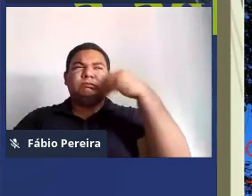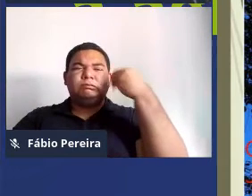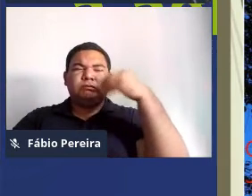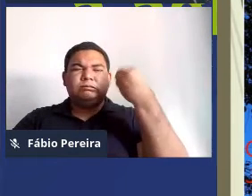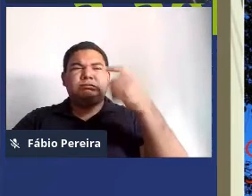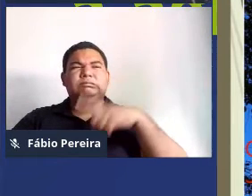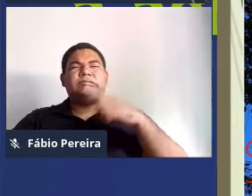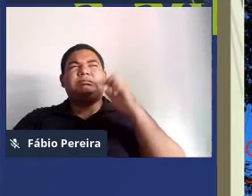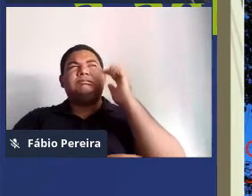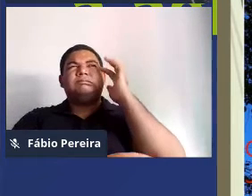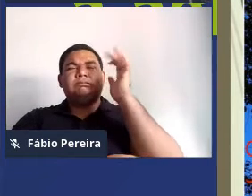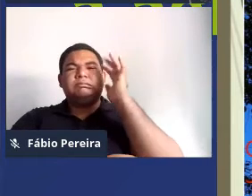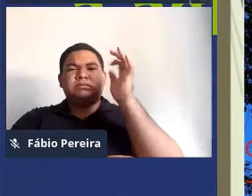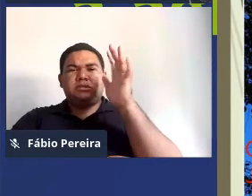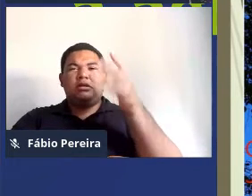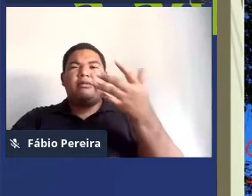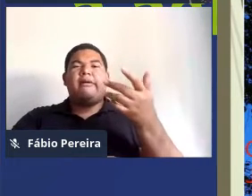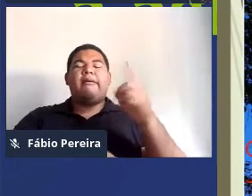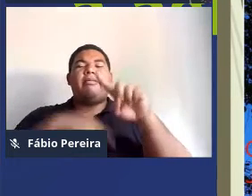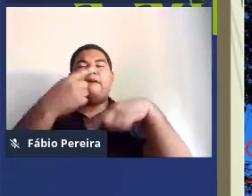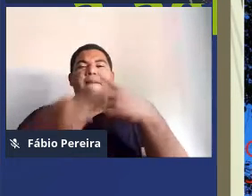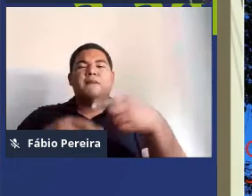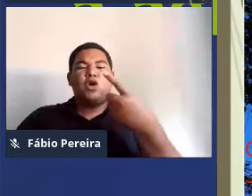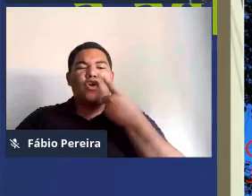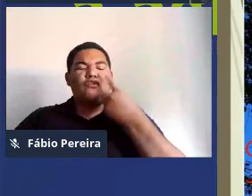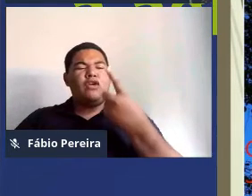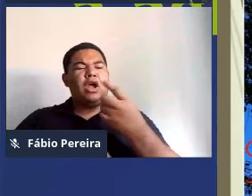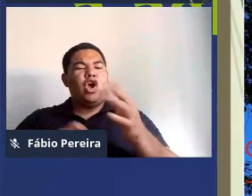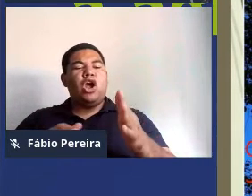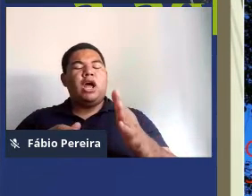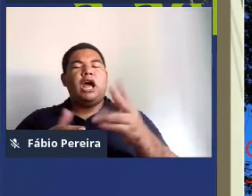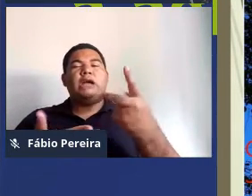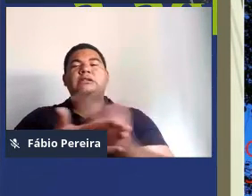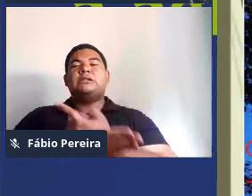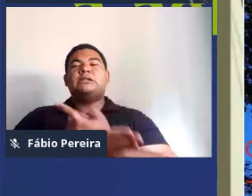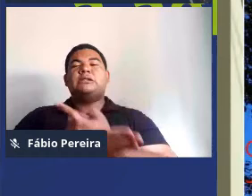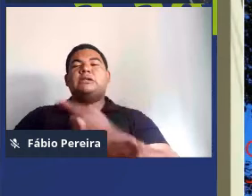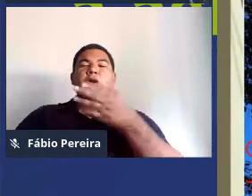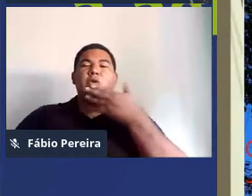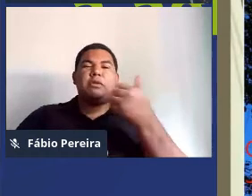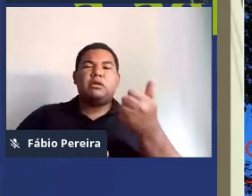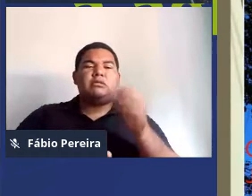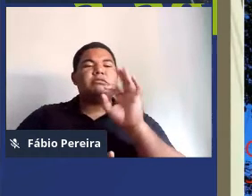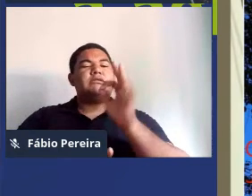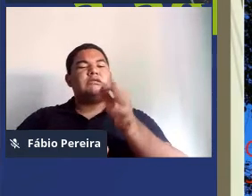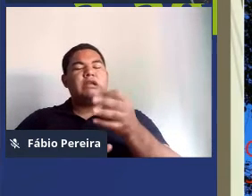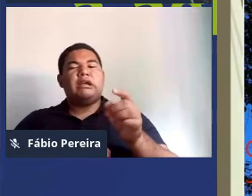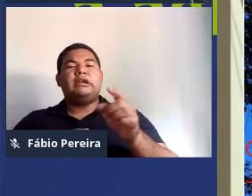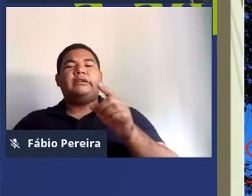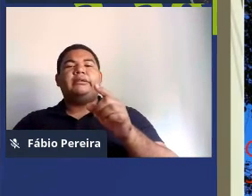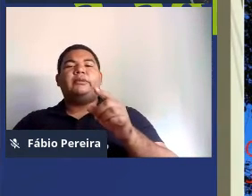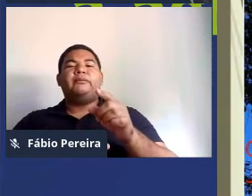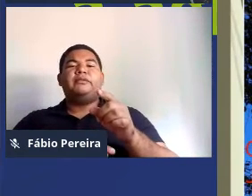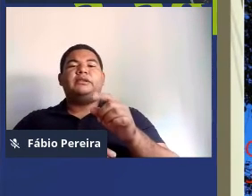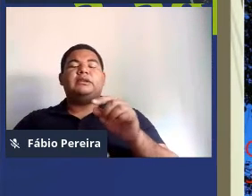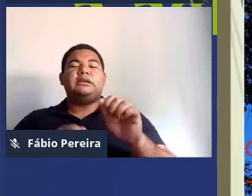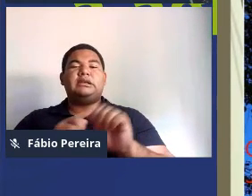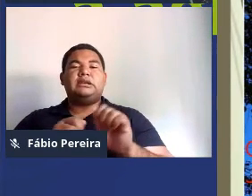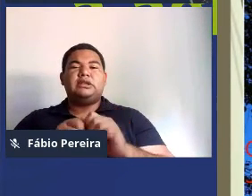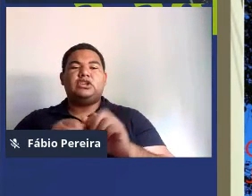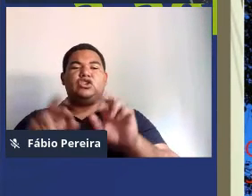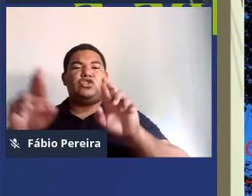final, eu vou ver o que aconteceu, quais foram os melhores resultados, o que deu maior crescimento, e vou pegar